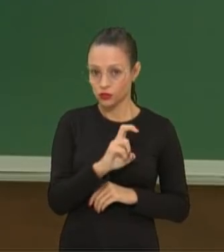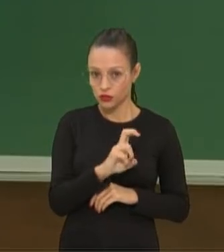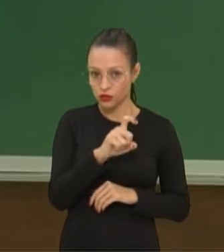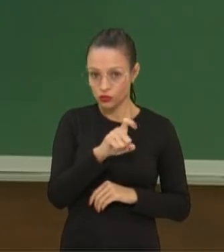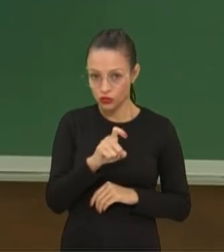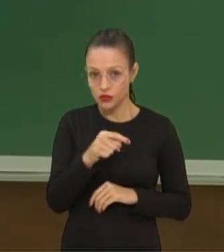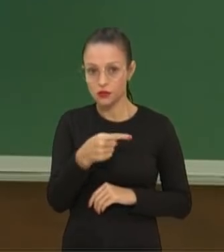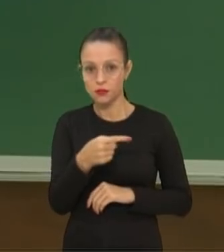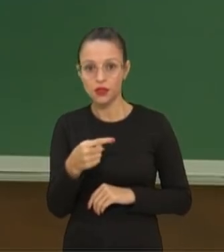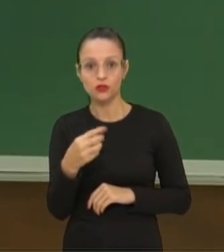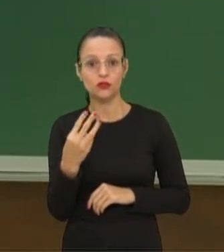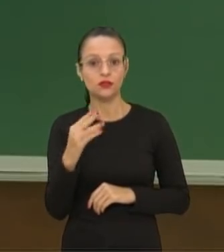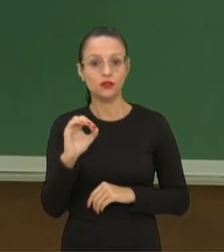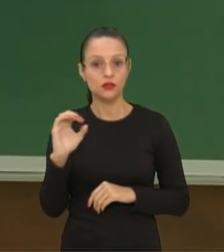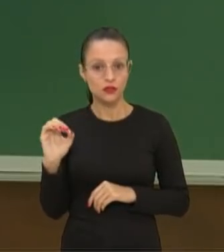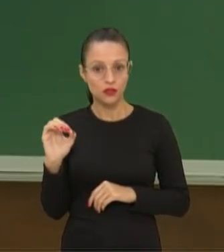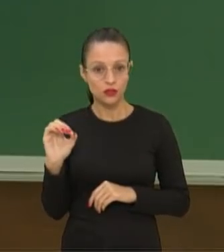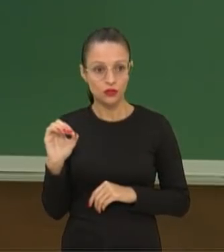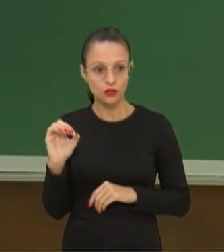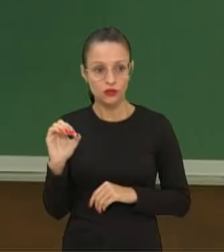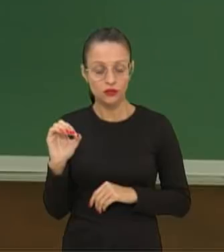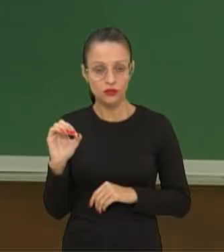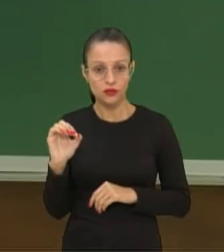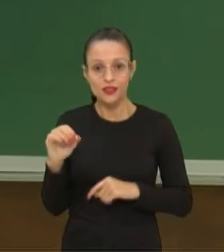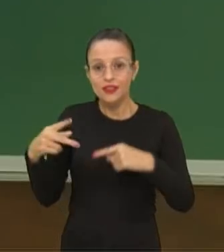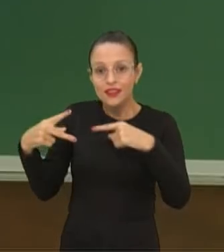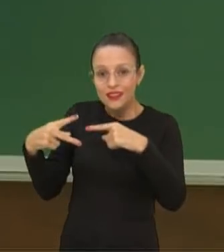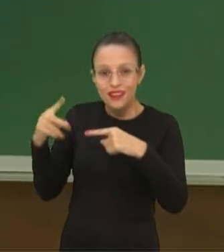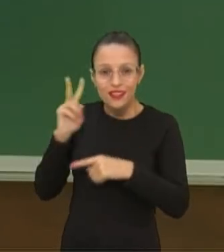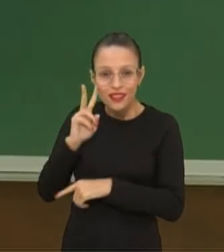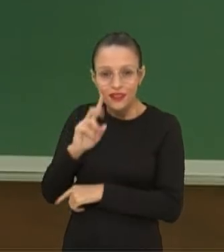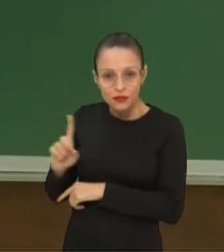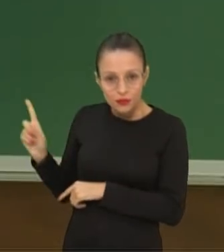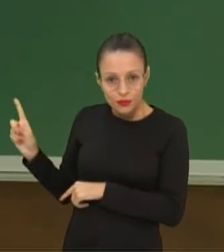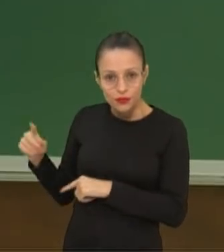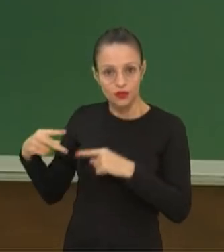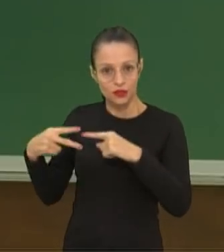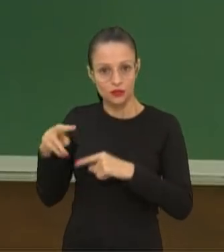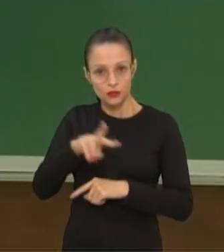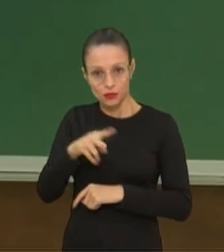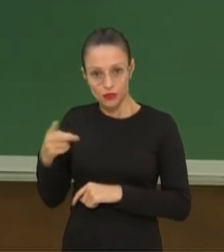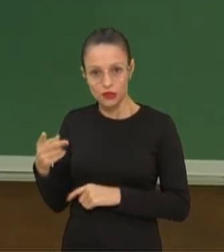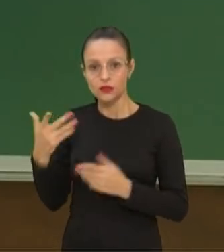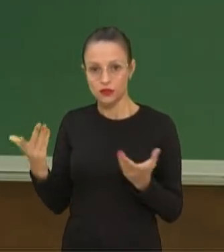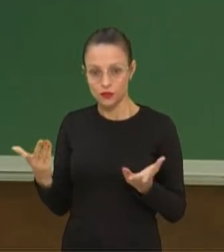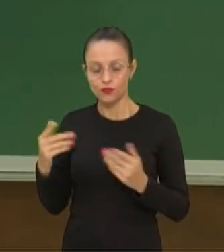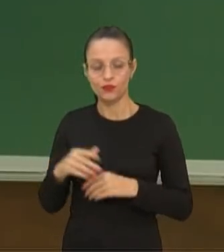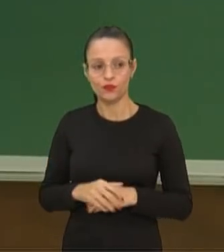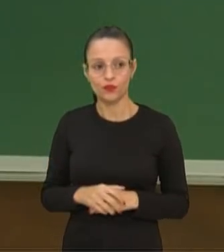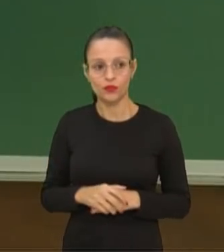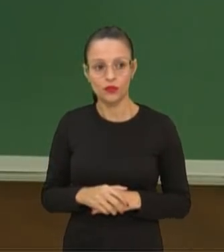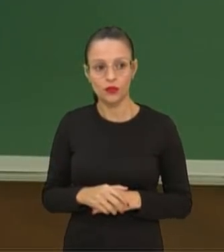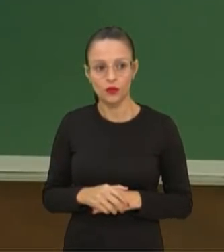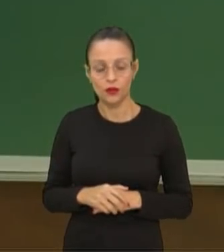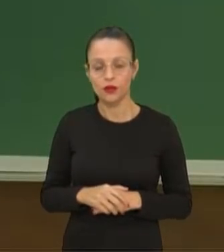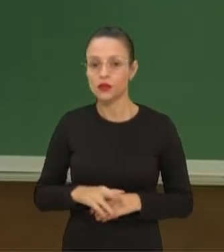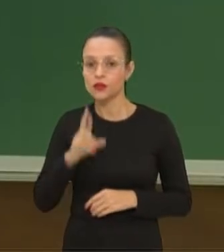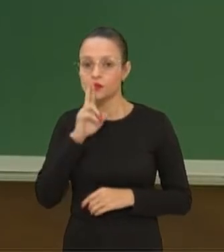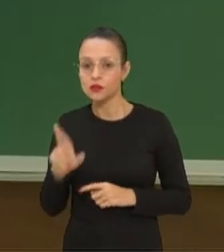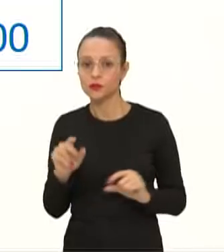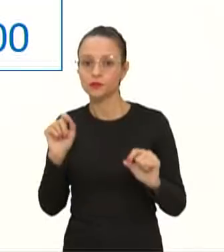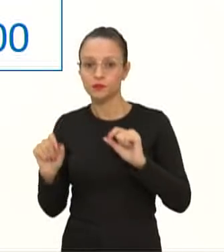menos 300. Essa seta nós já usamos na aula anterior, que significa implicação. Então, essa equação implica em